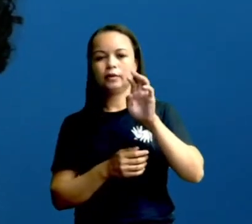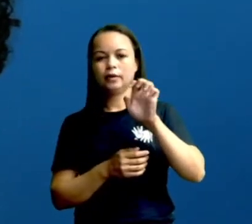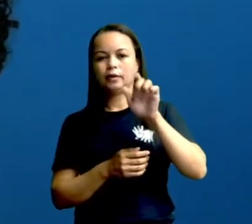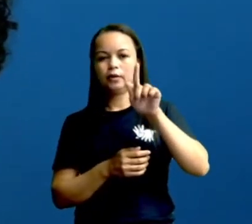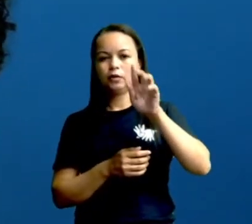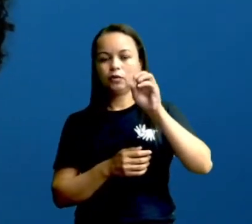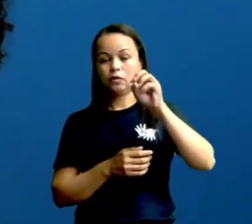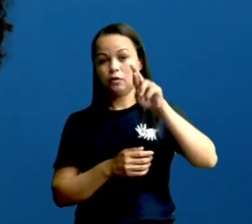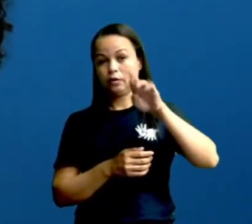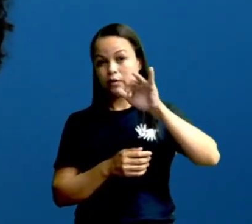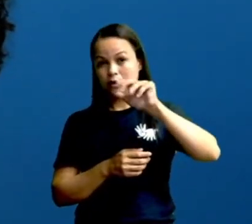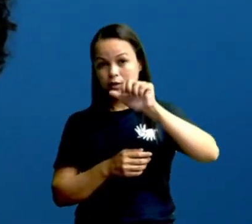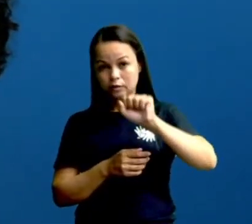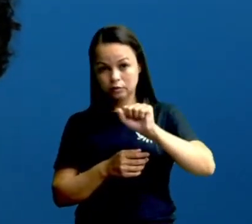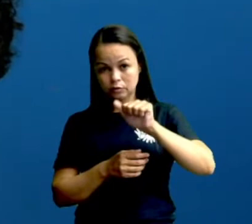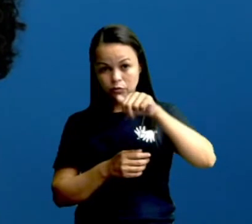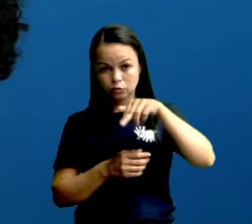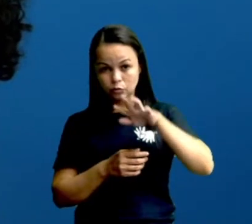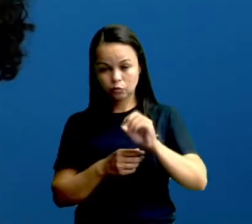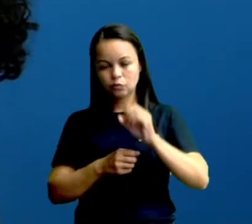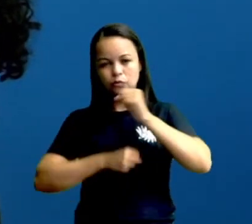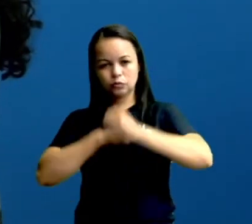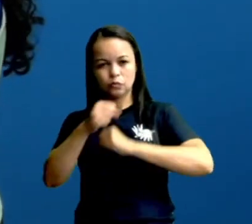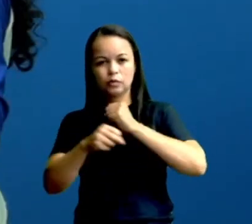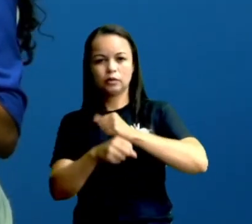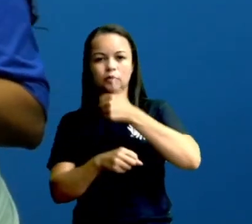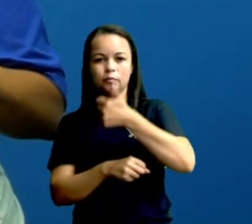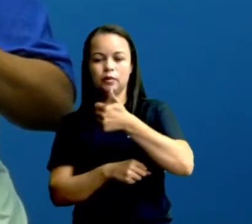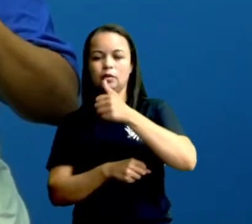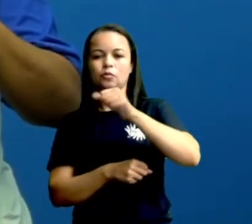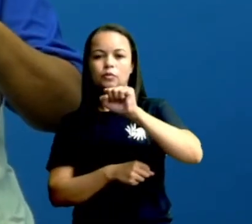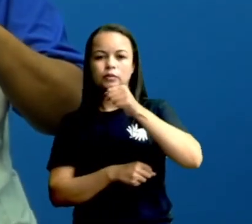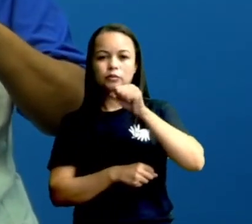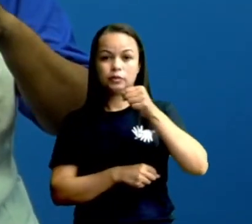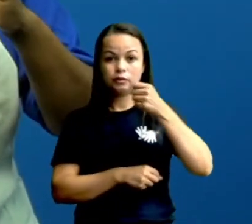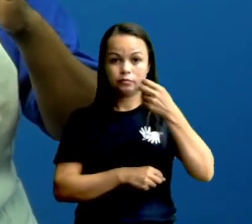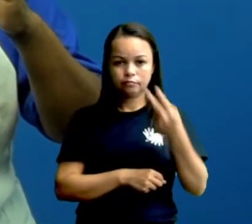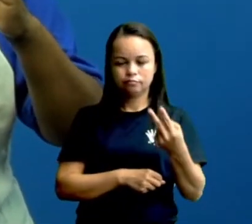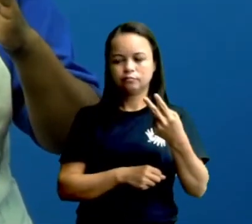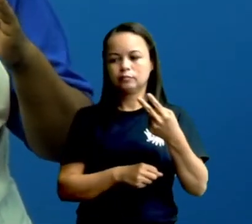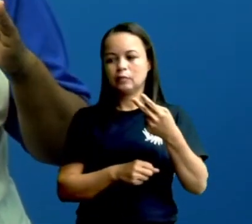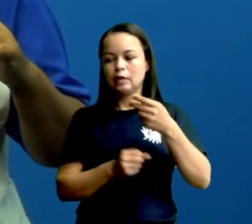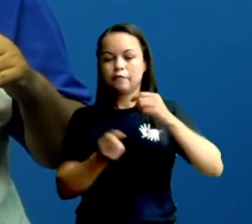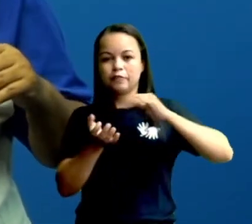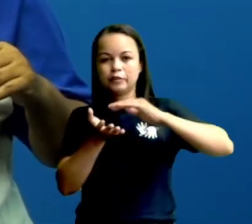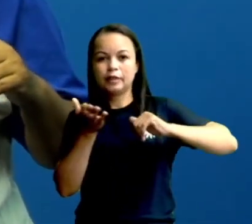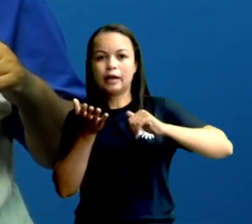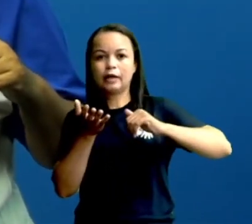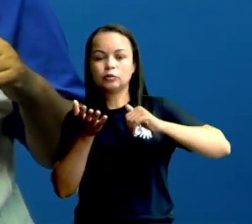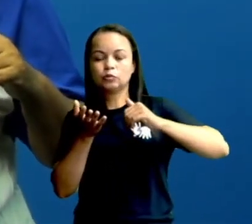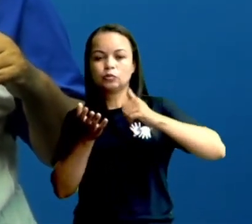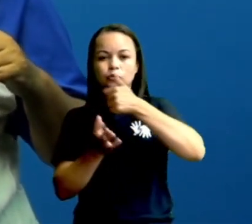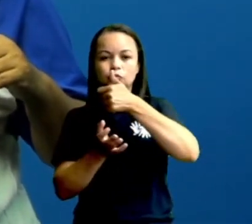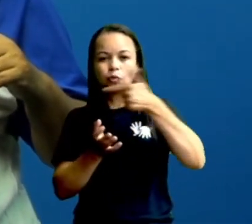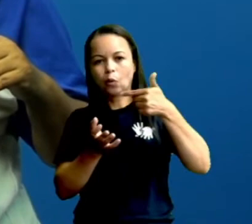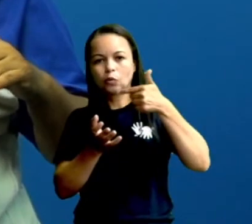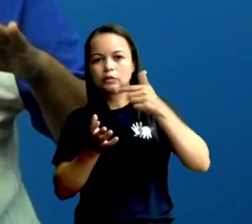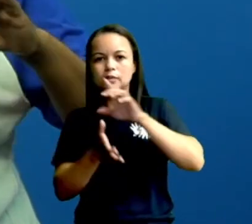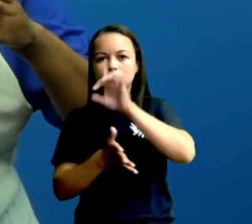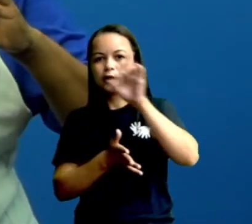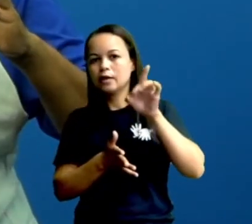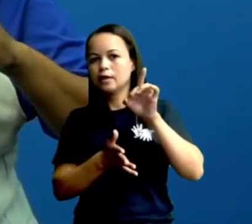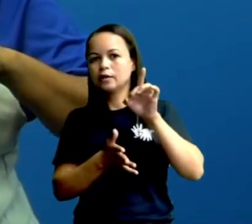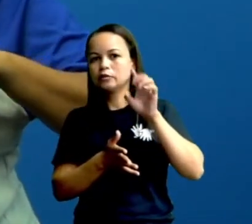que foi em 1582, em outubro, que foi tirado 12 dias? E